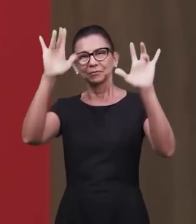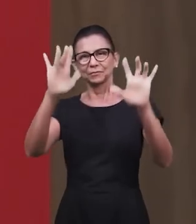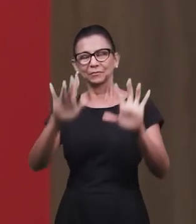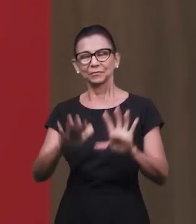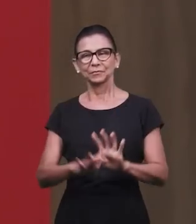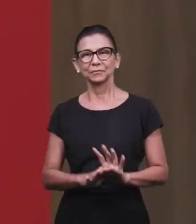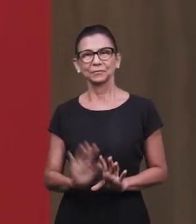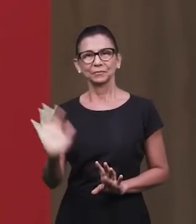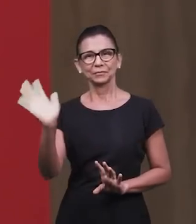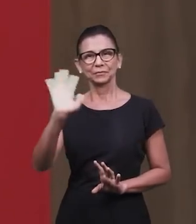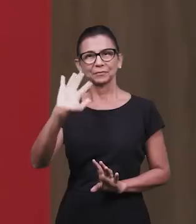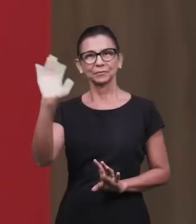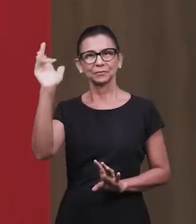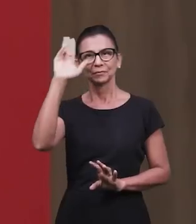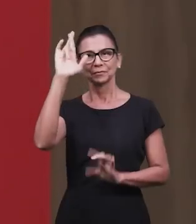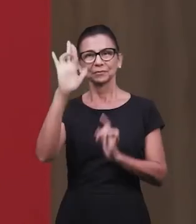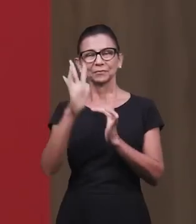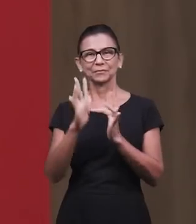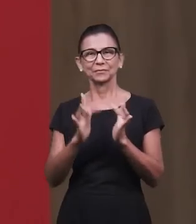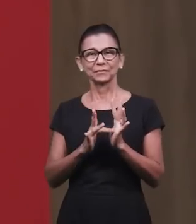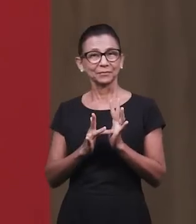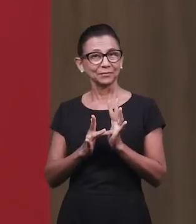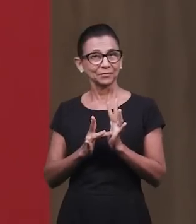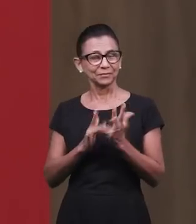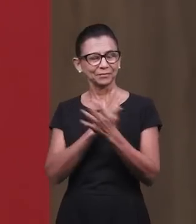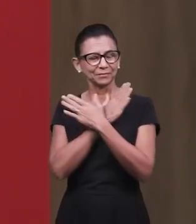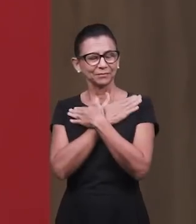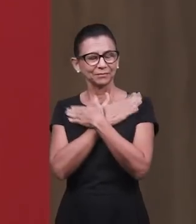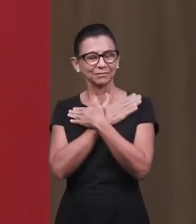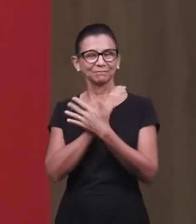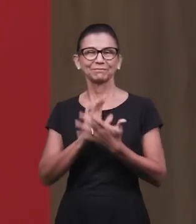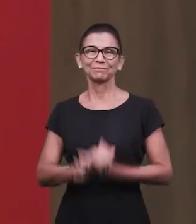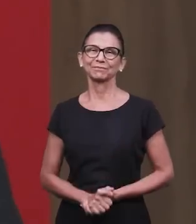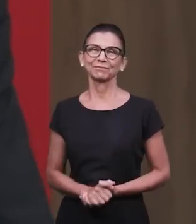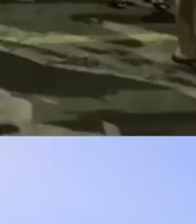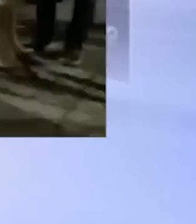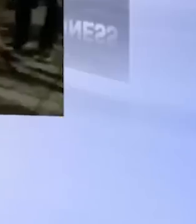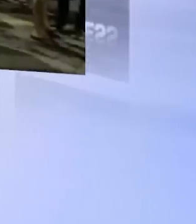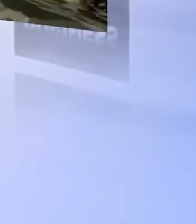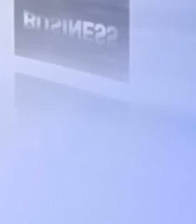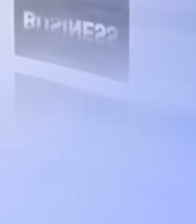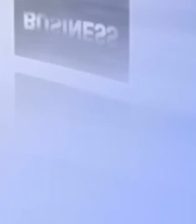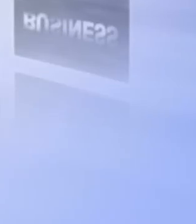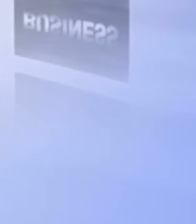tem uma bênção para a sua vida. A todos, a paz do Senhor Jesus, um grande abraço!